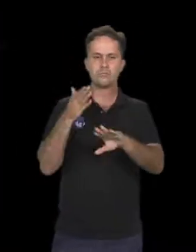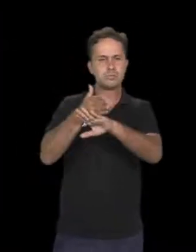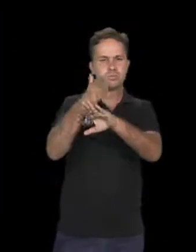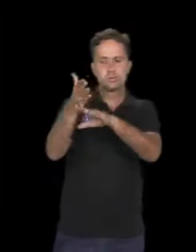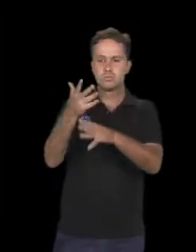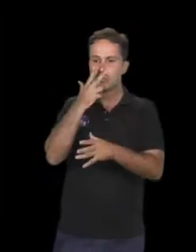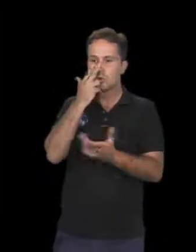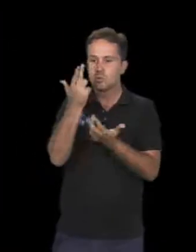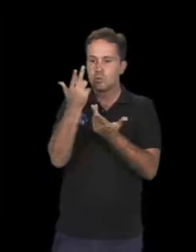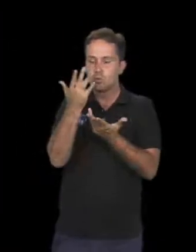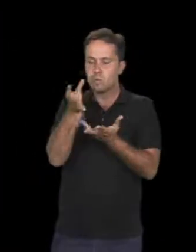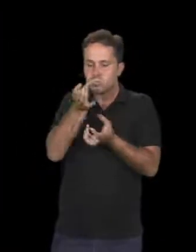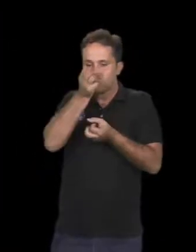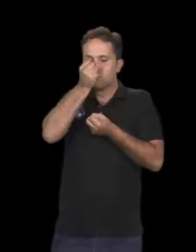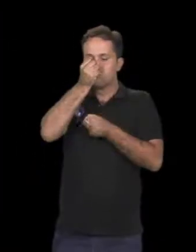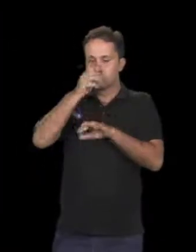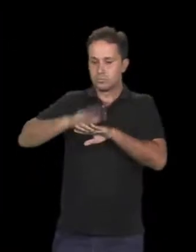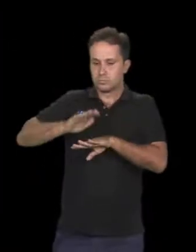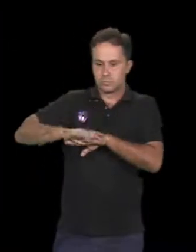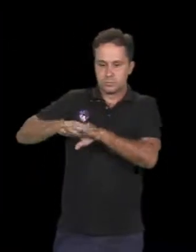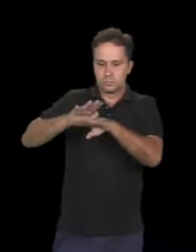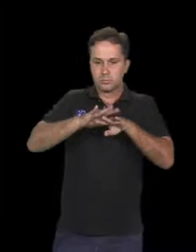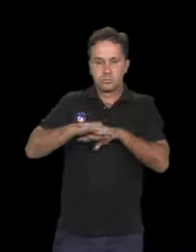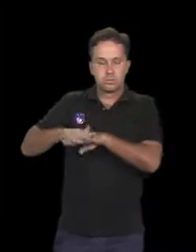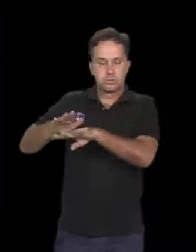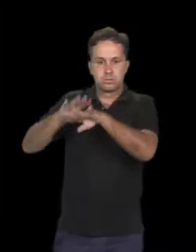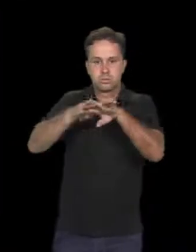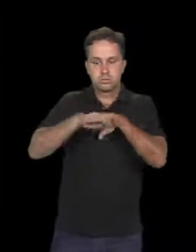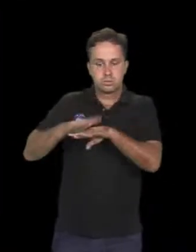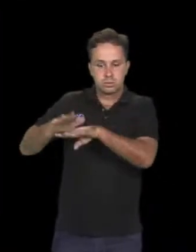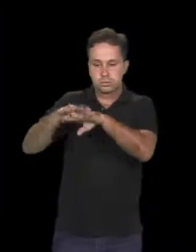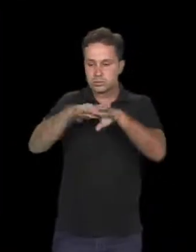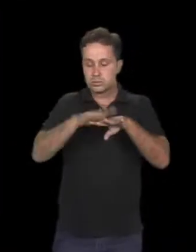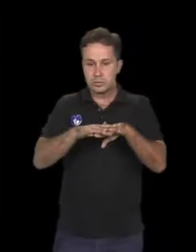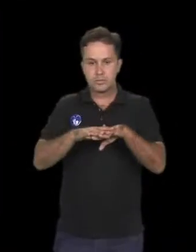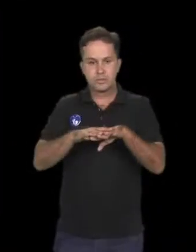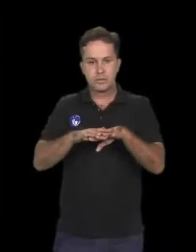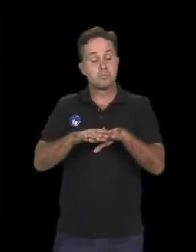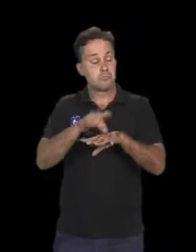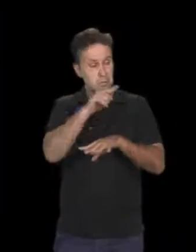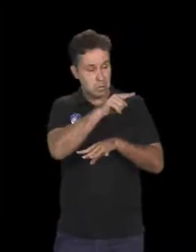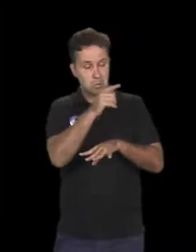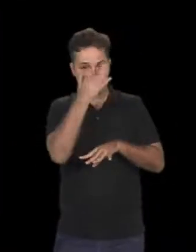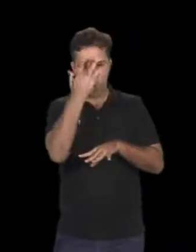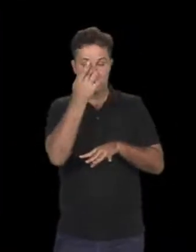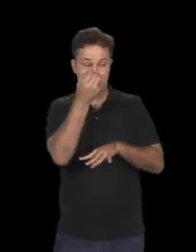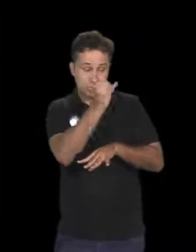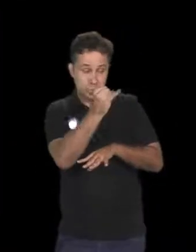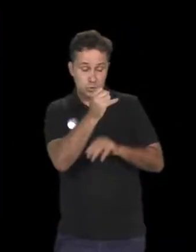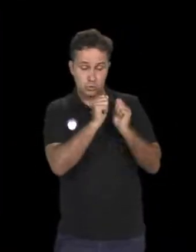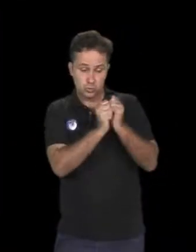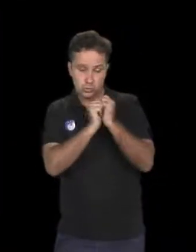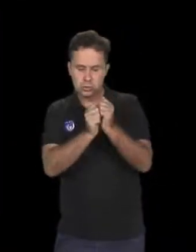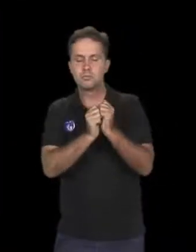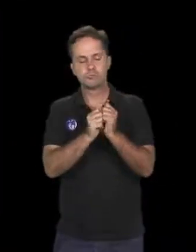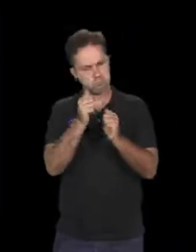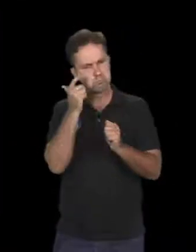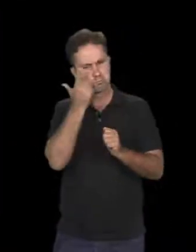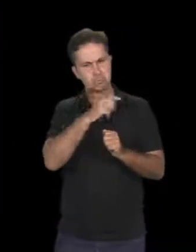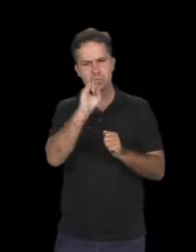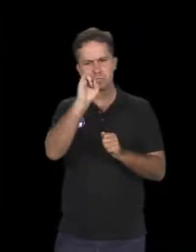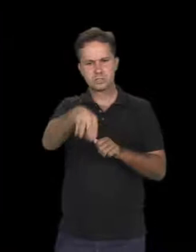continuou. Qualquer um que tivesse essa oportunidade, provavelmente faria um texto muito bom também. Obviamente, há